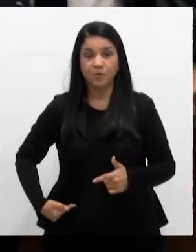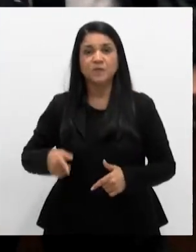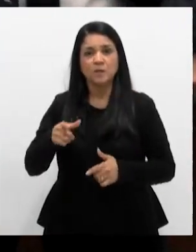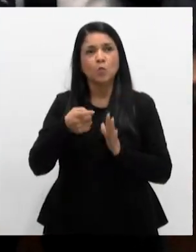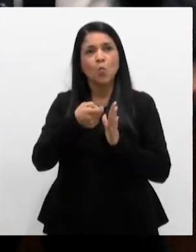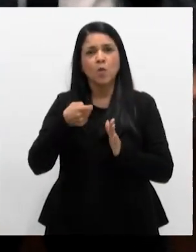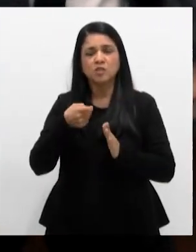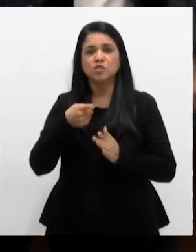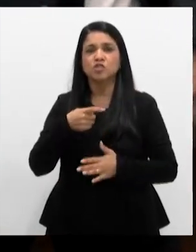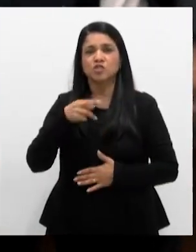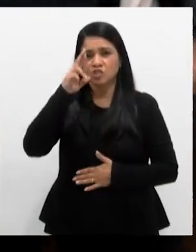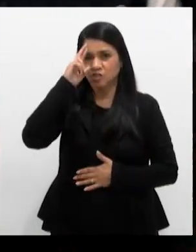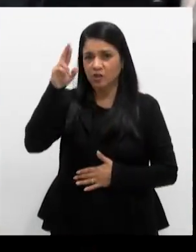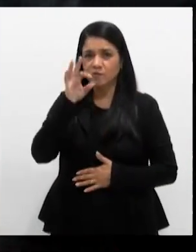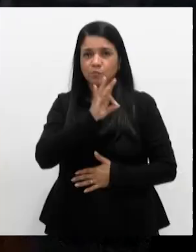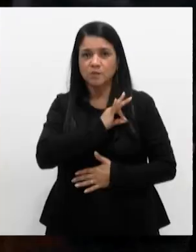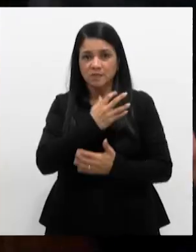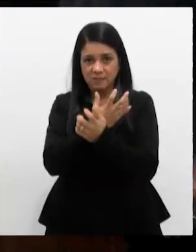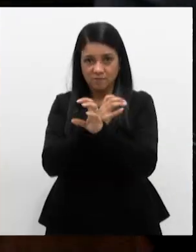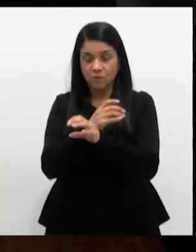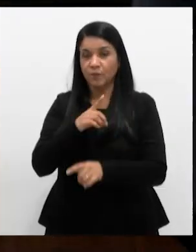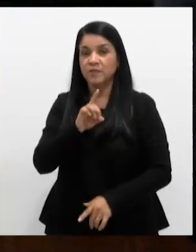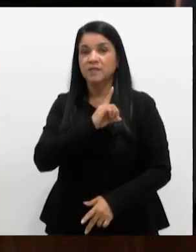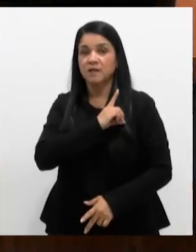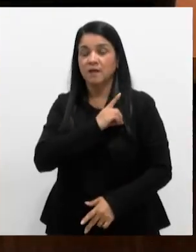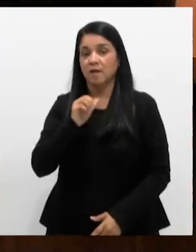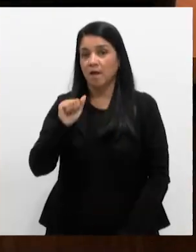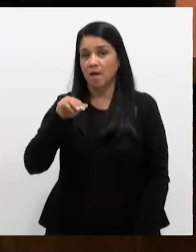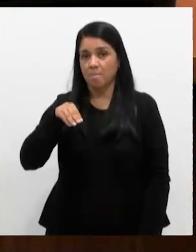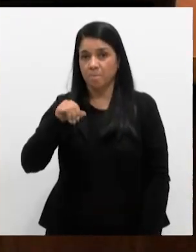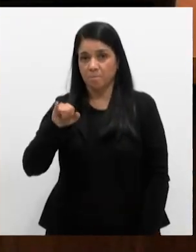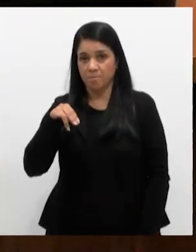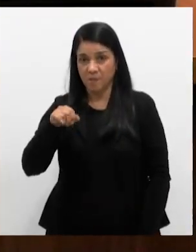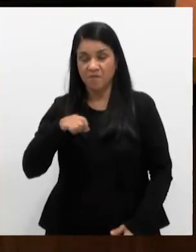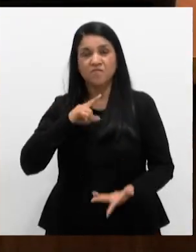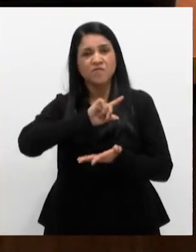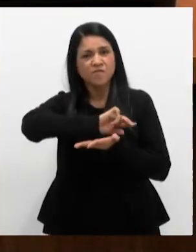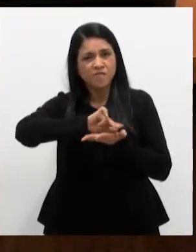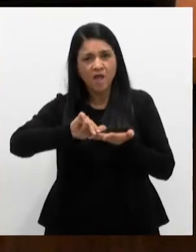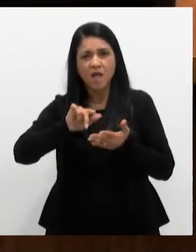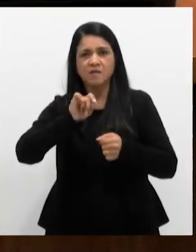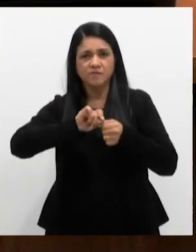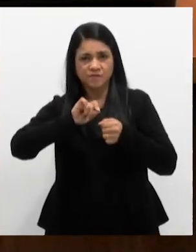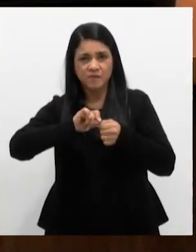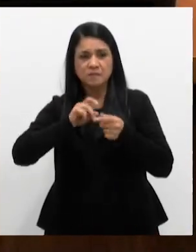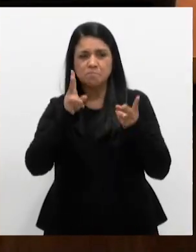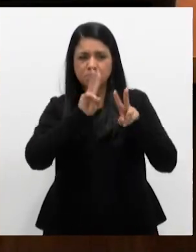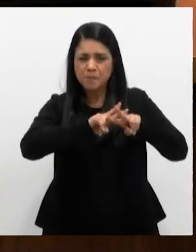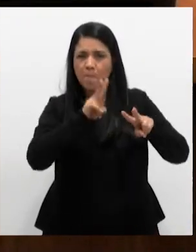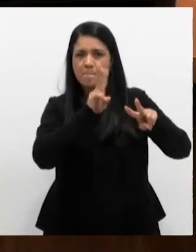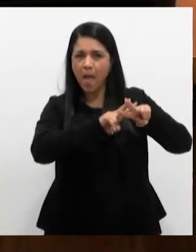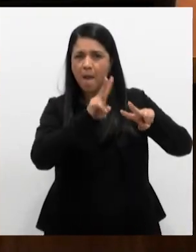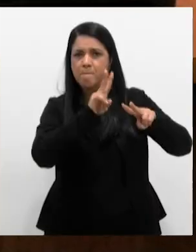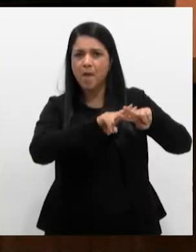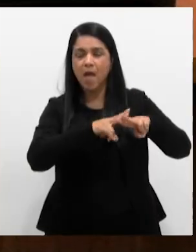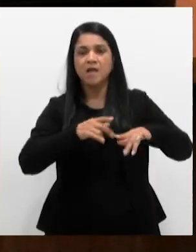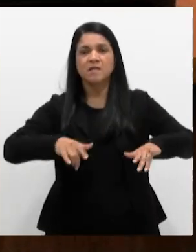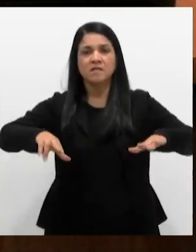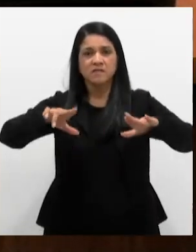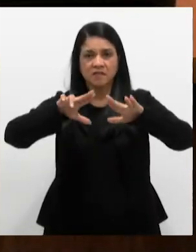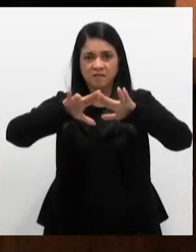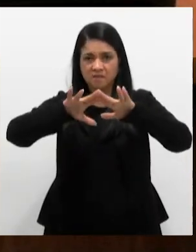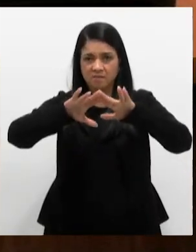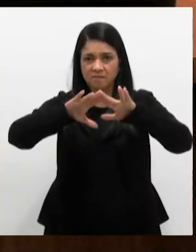aqui, que é o delegado Amin, que realizou centenas e centenas de prisões contra milicianos, traficantes de